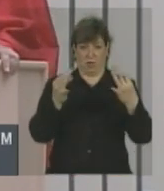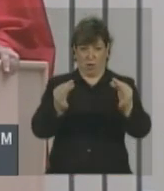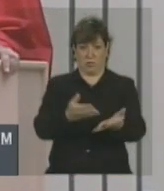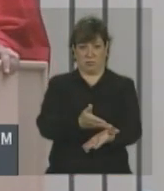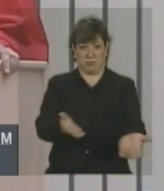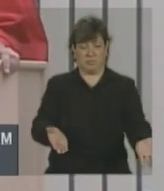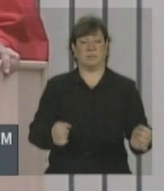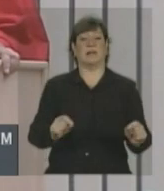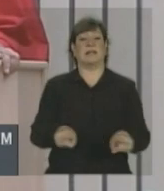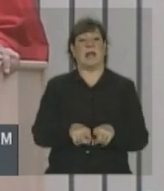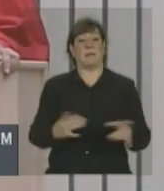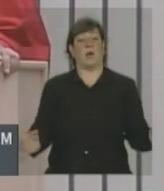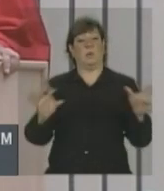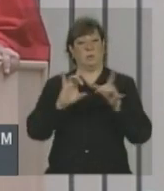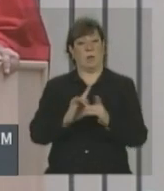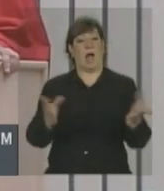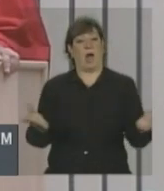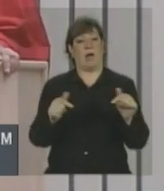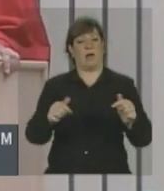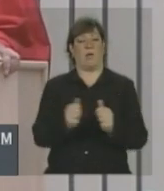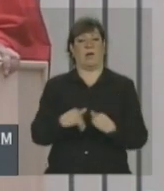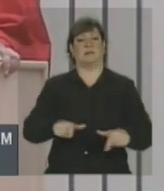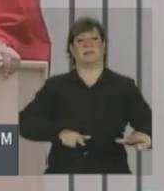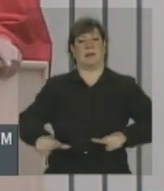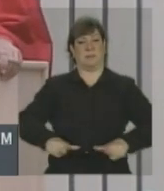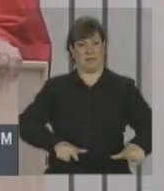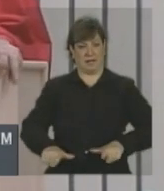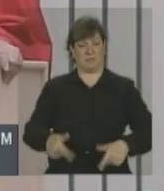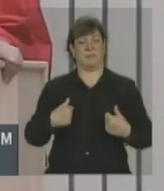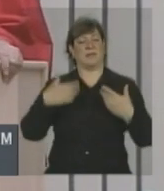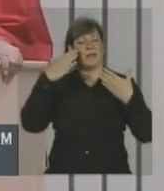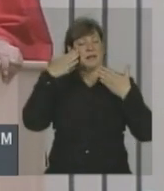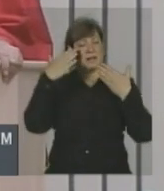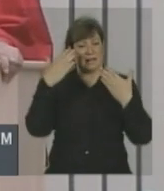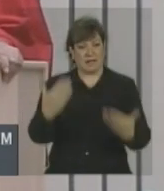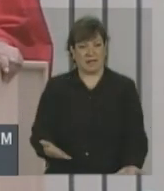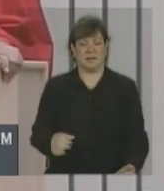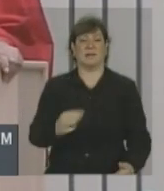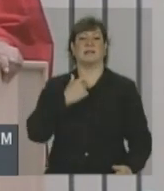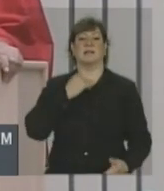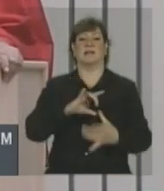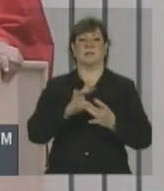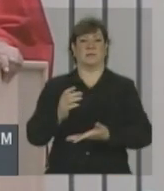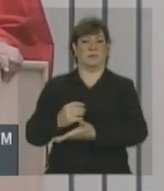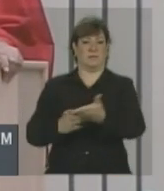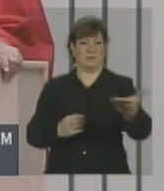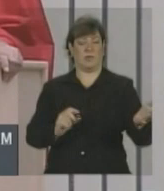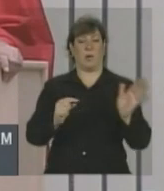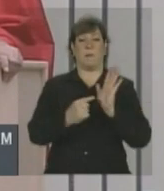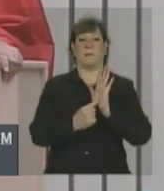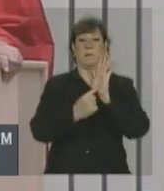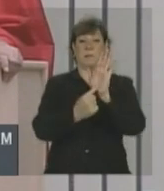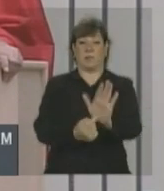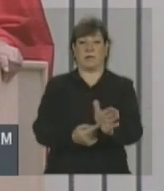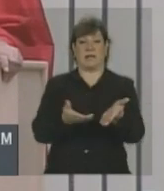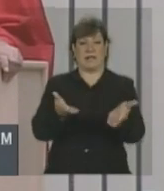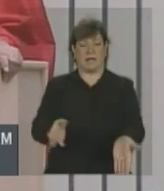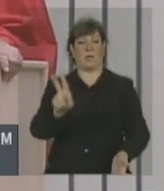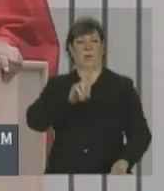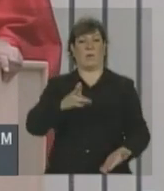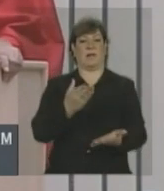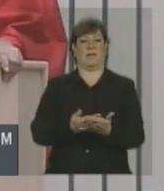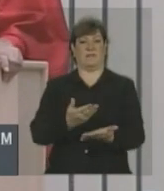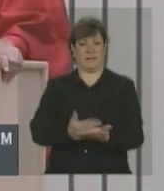também se associe a nós nessa empreitada. Agradeço a disposição manifestada por essa